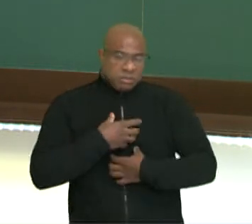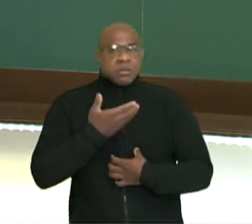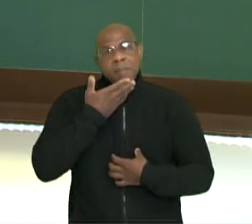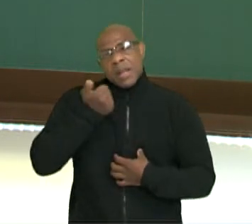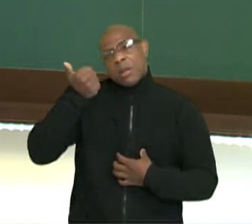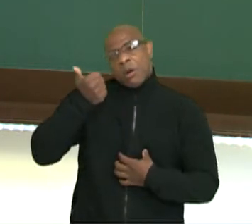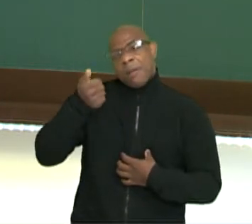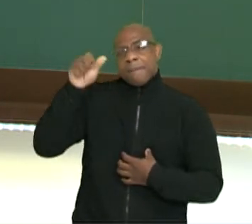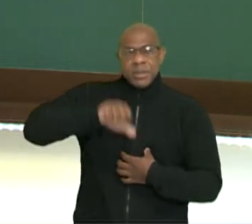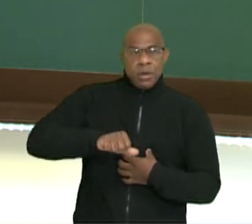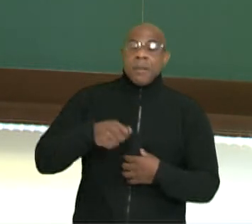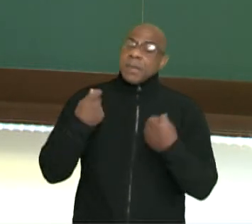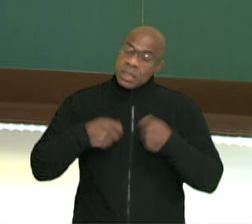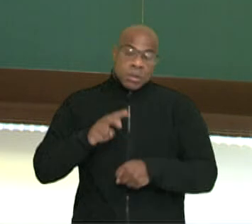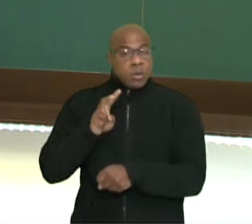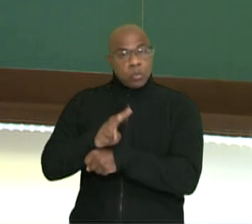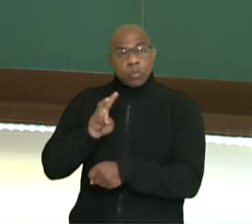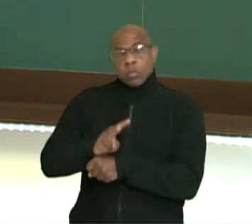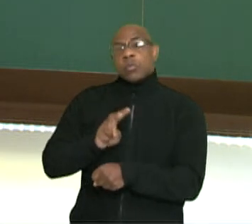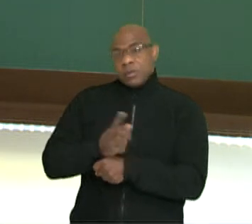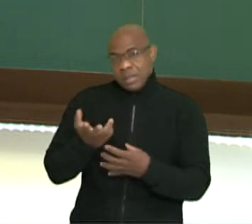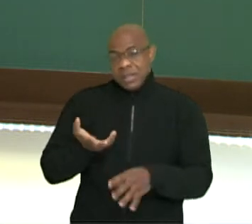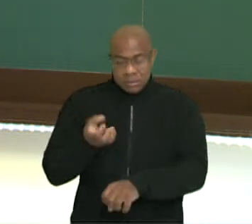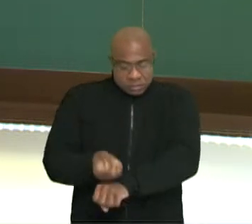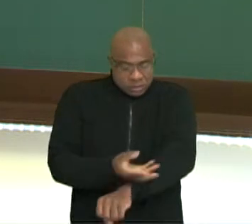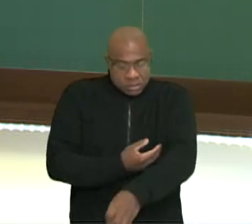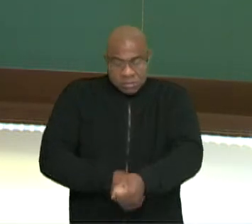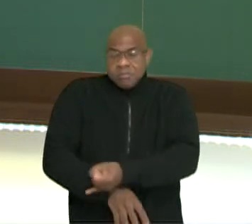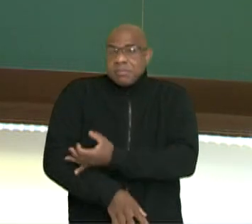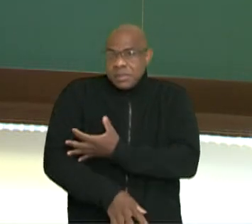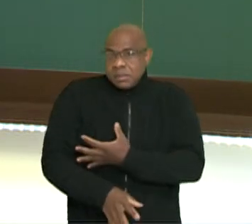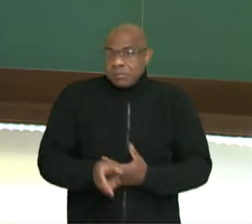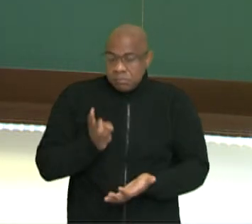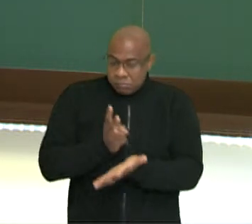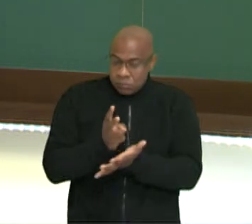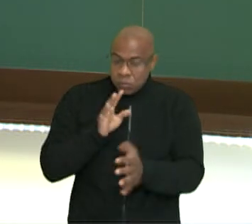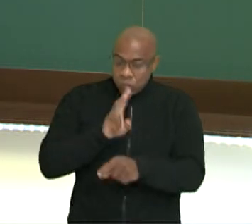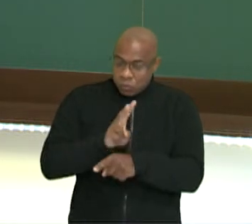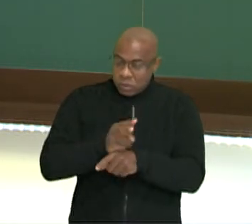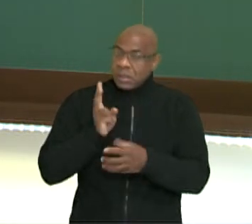precisamos cuidar de viver todos eles sem que ultrapassem os seus limites.